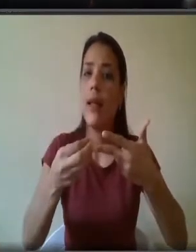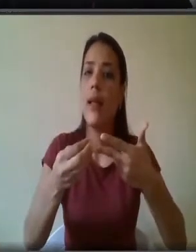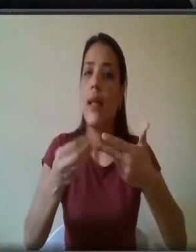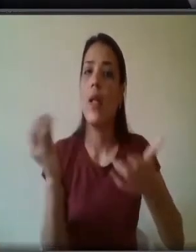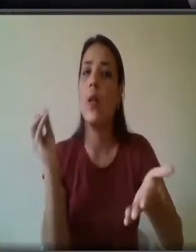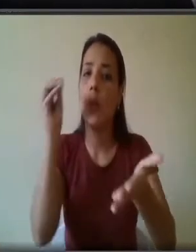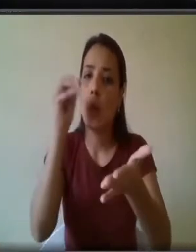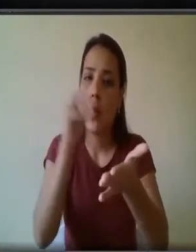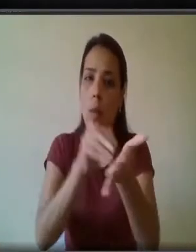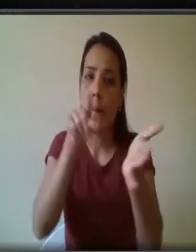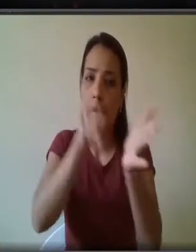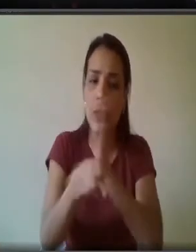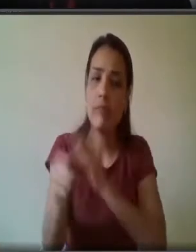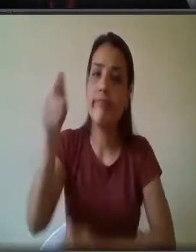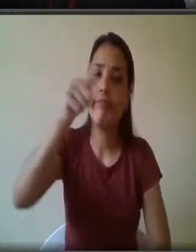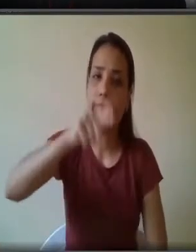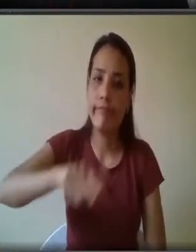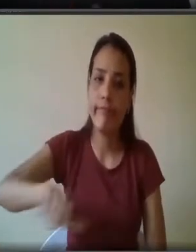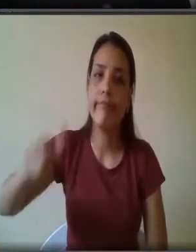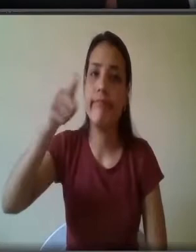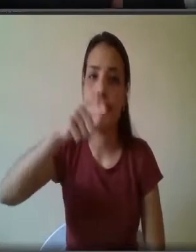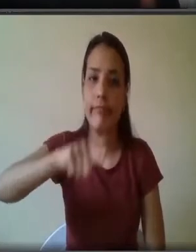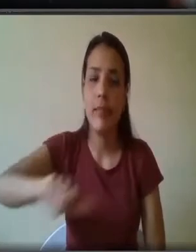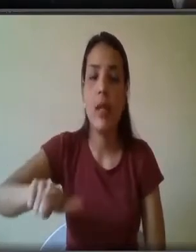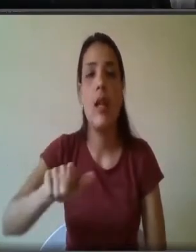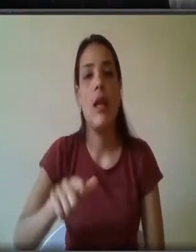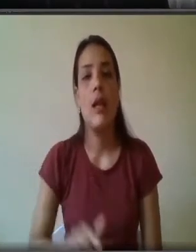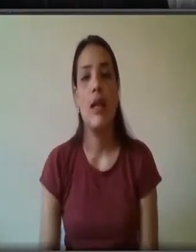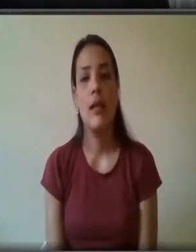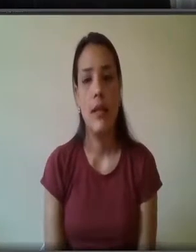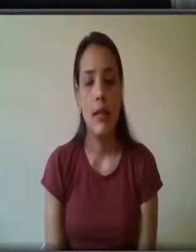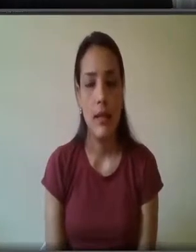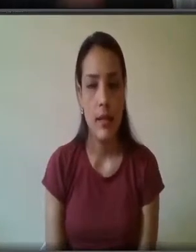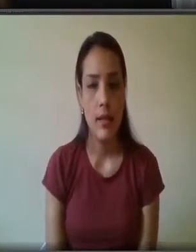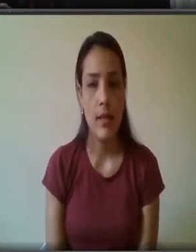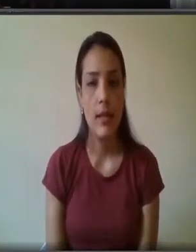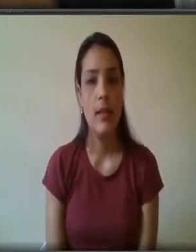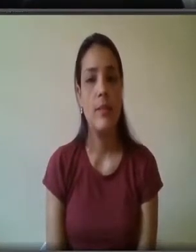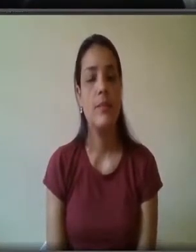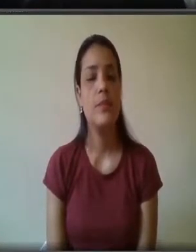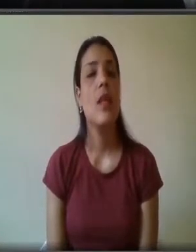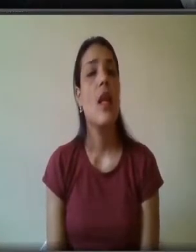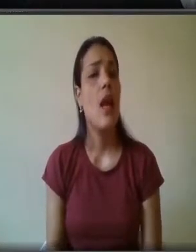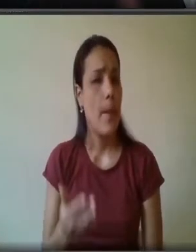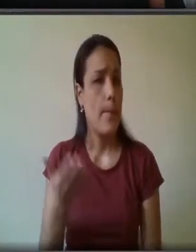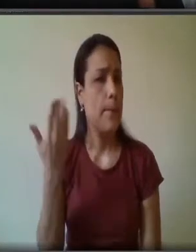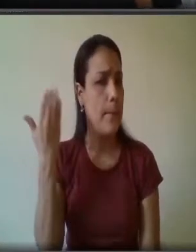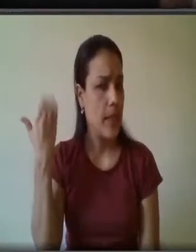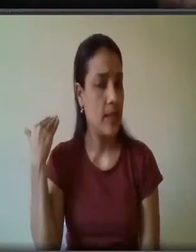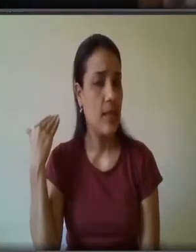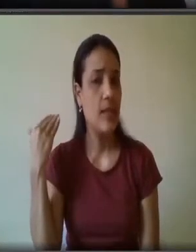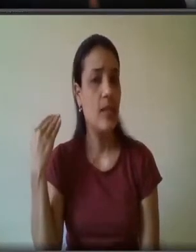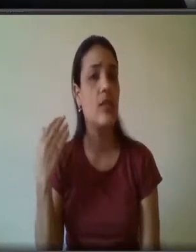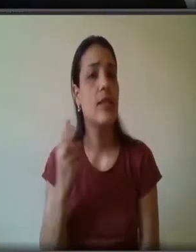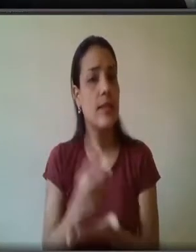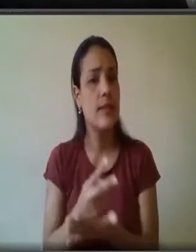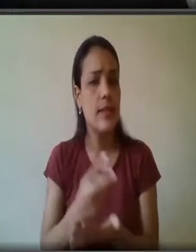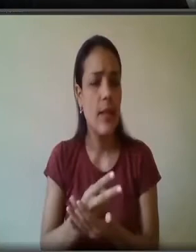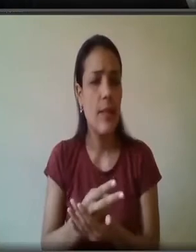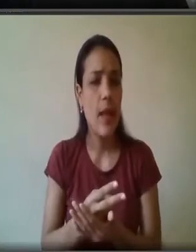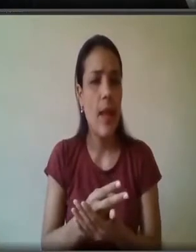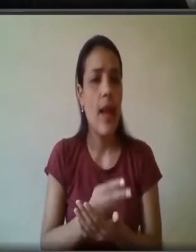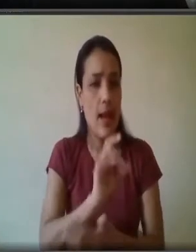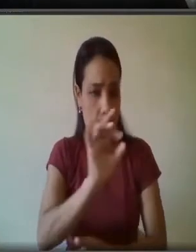tabela desde 1998. Então, a gente estudava a prova. Tá? Então, por que hoje a gente, a partir